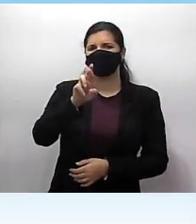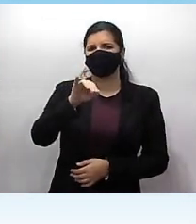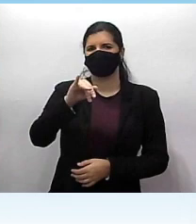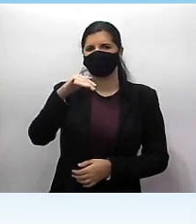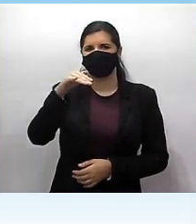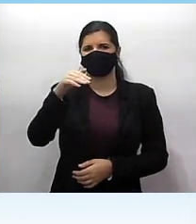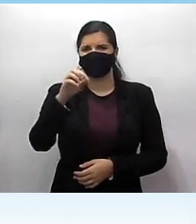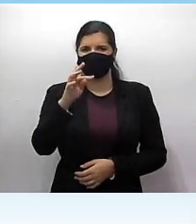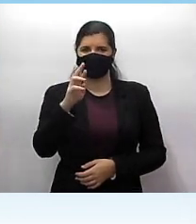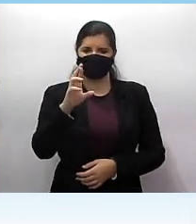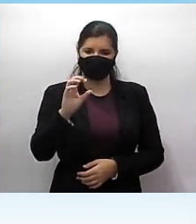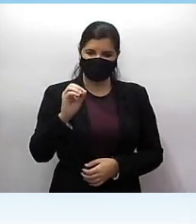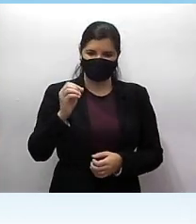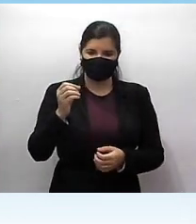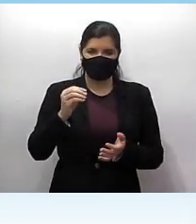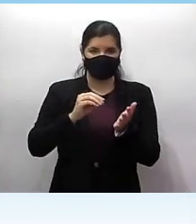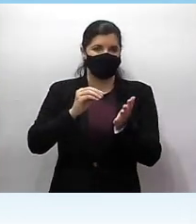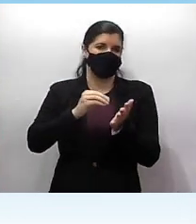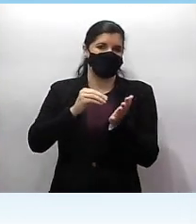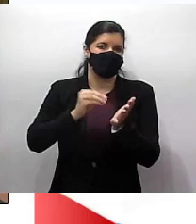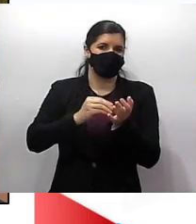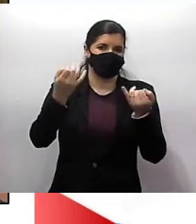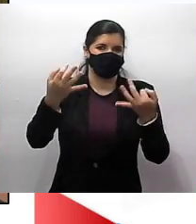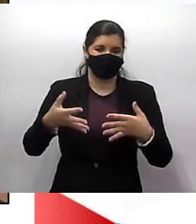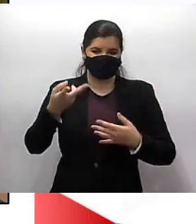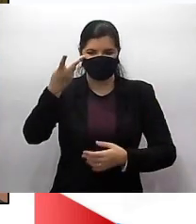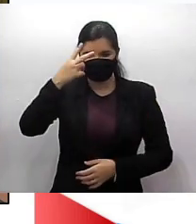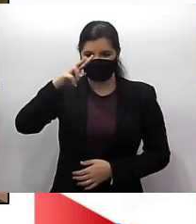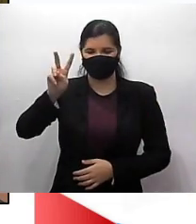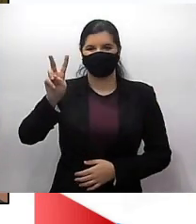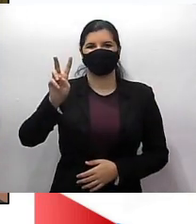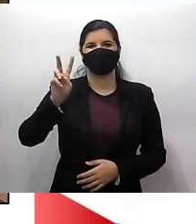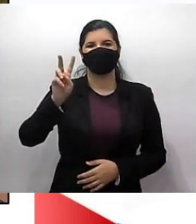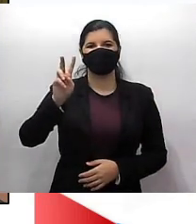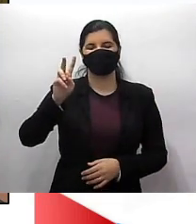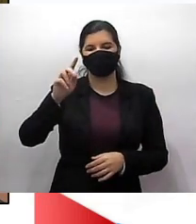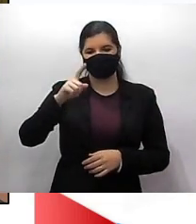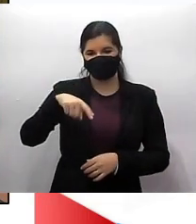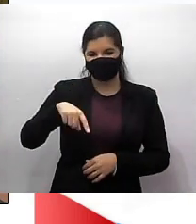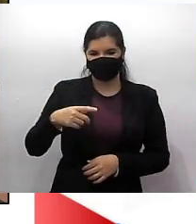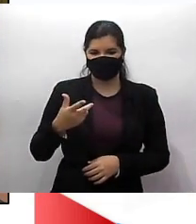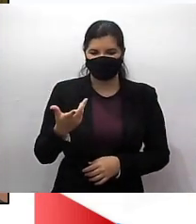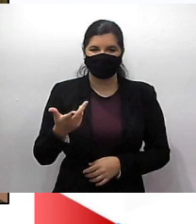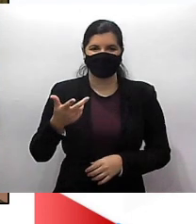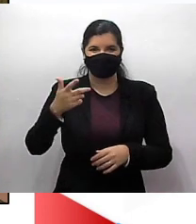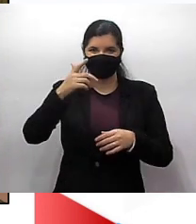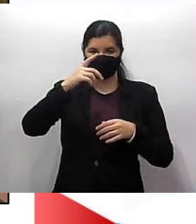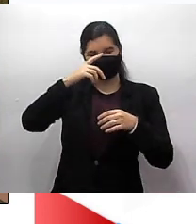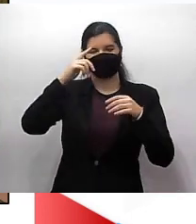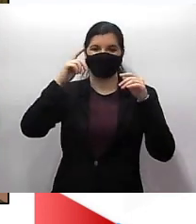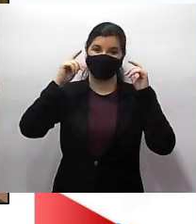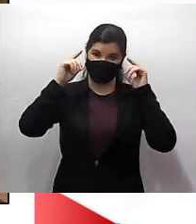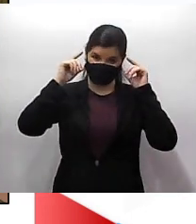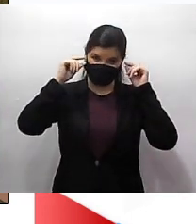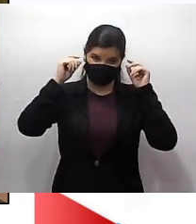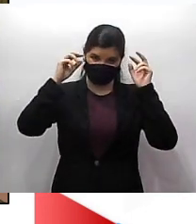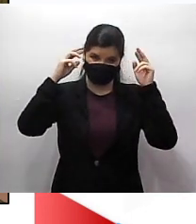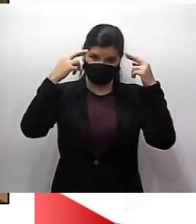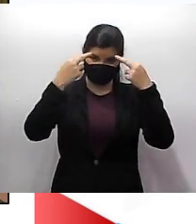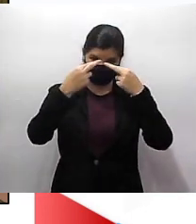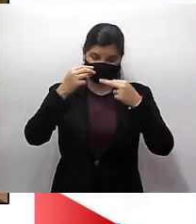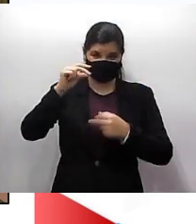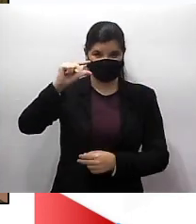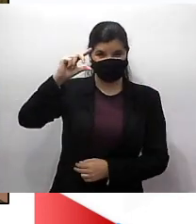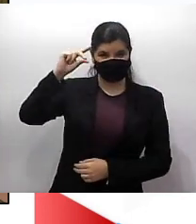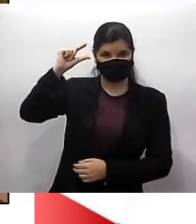fora a história, né, falando um pouquinho aí da Grécia Antiga, lá do pessoal